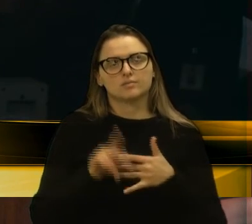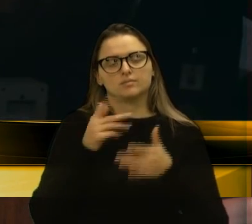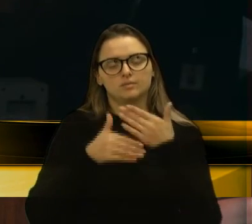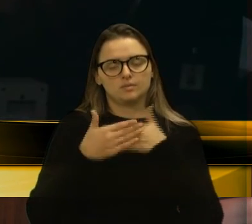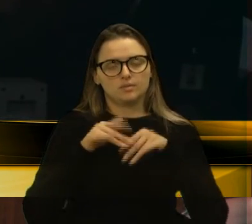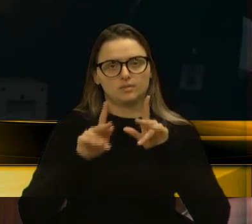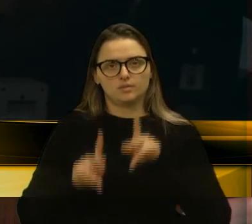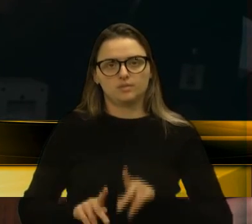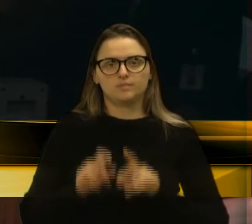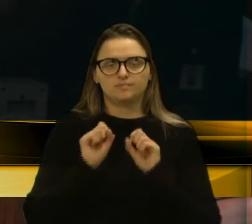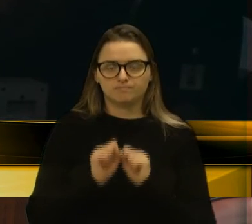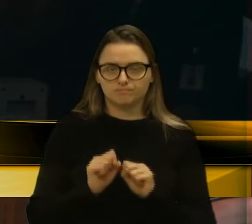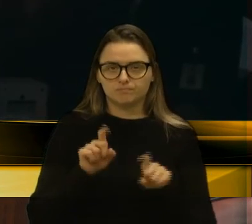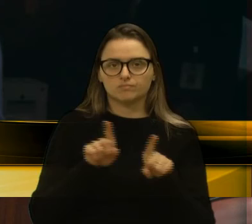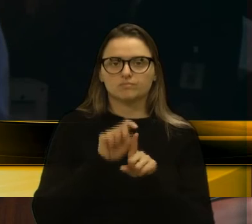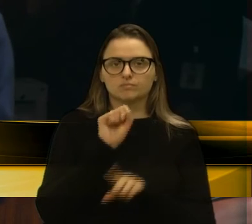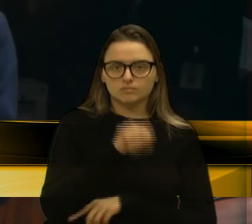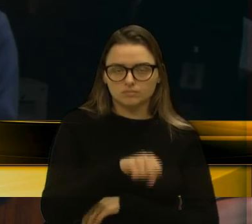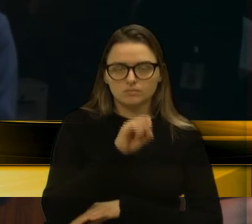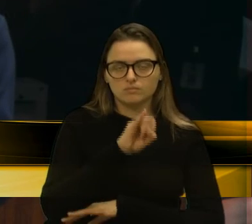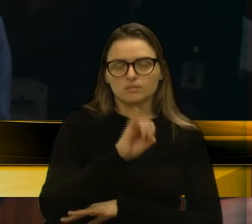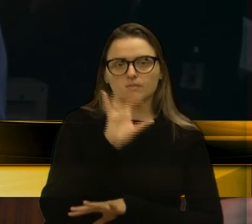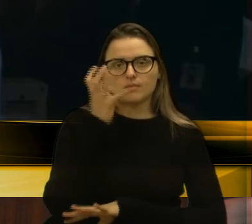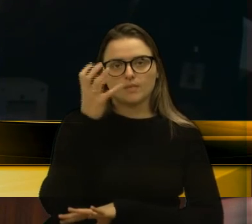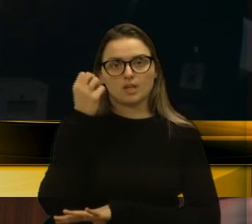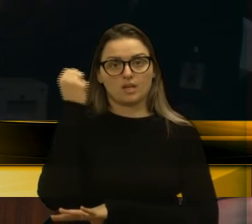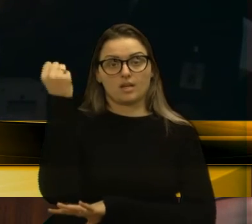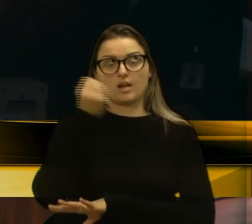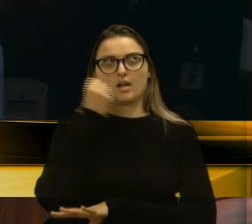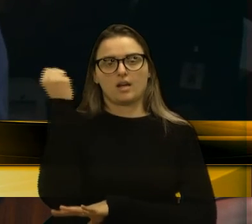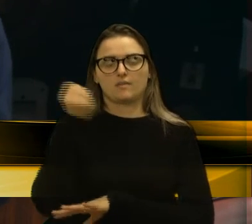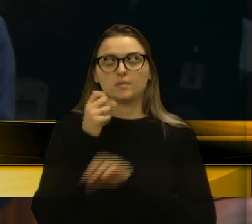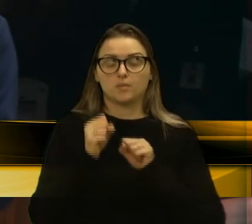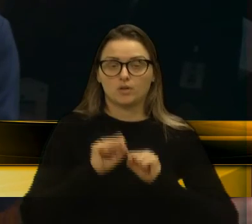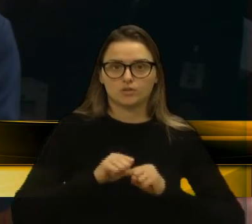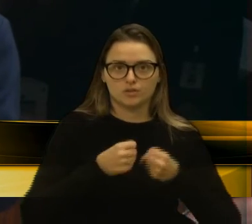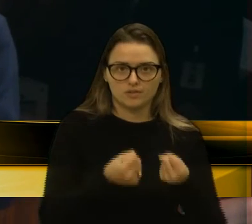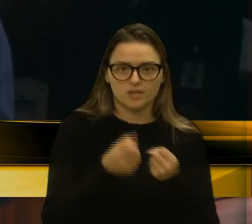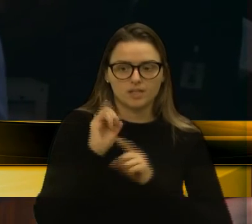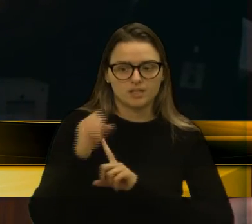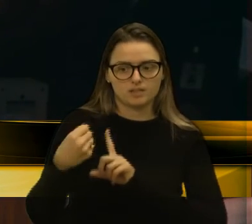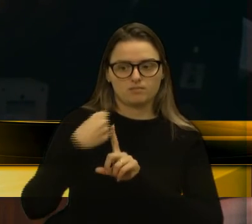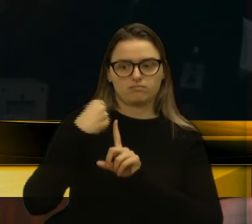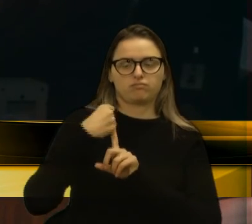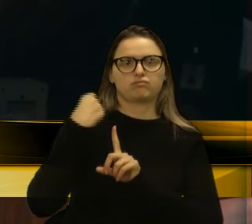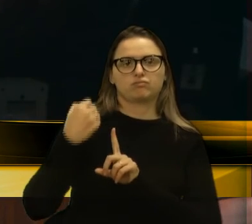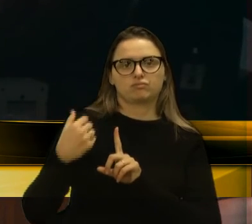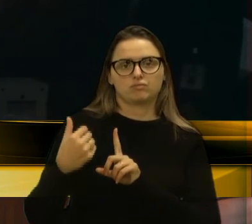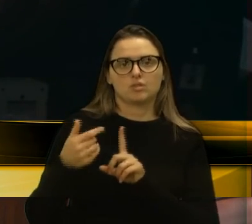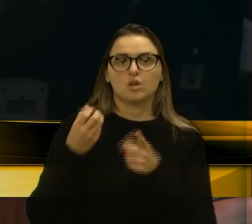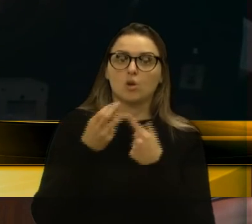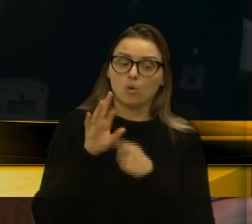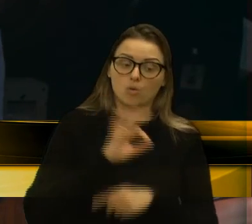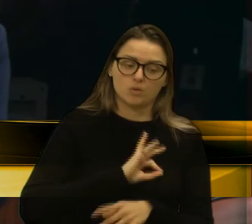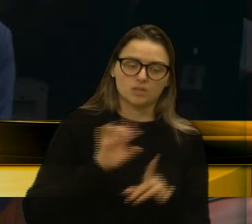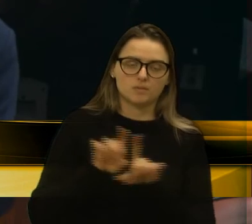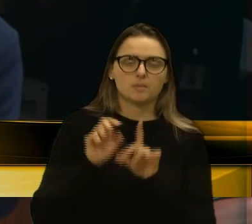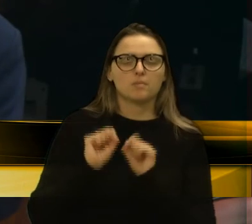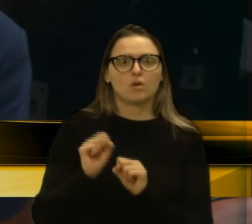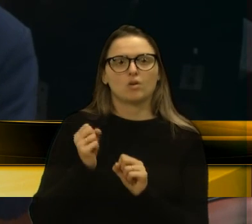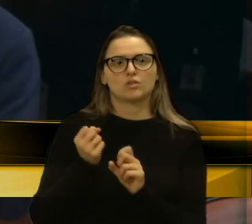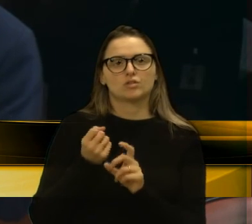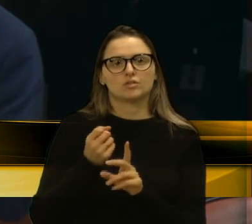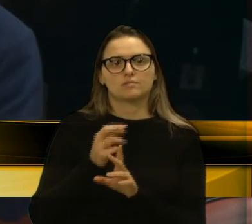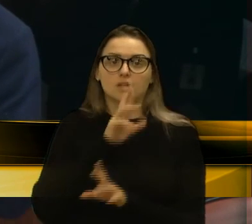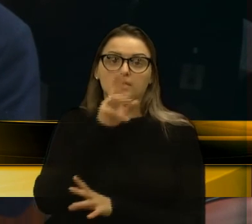possam sim se defender diante de uma grave ameaça ou de uma agressão, tanto a pessoa como o policial. E dar essa